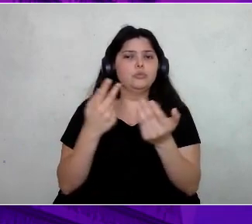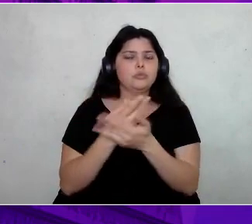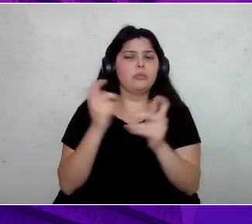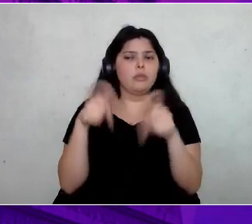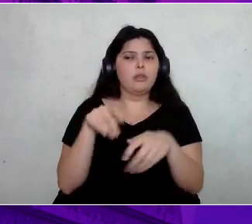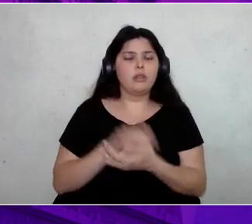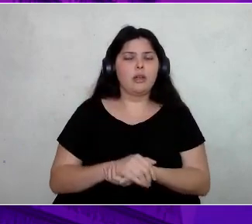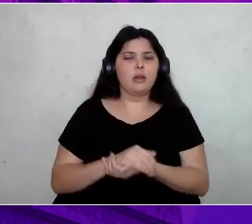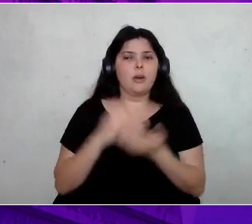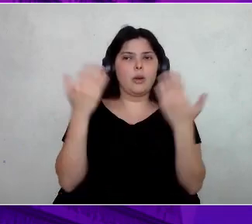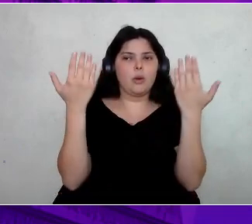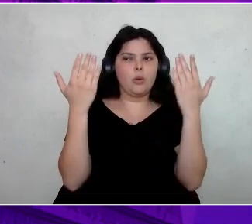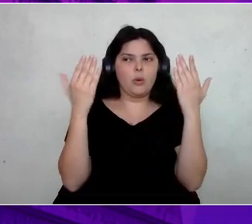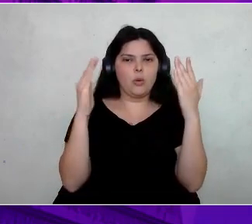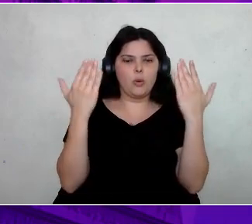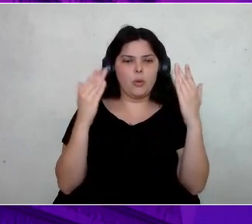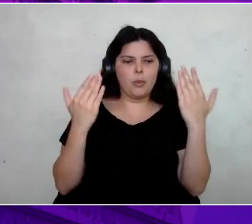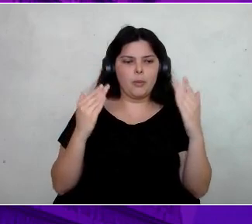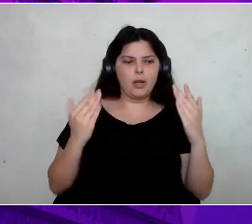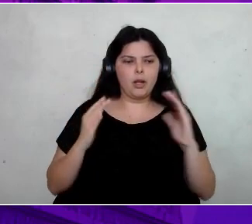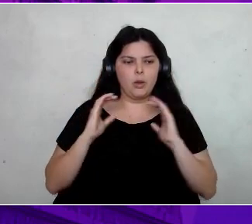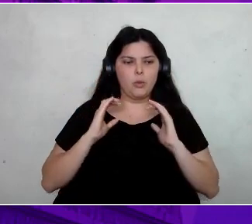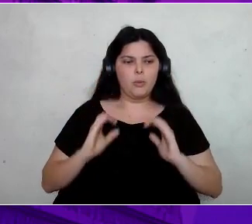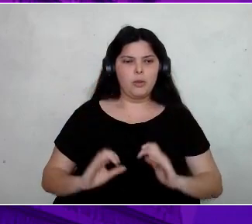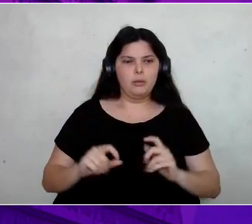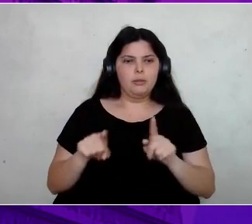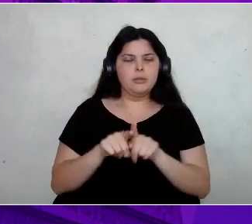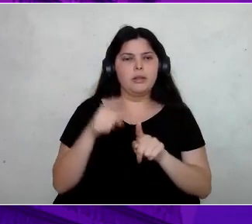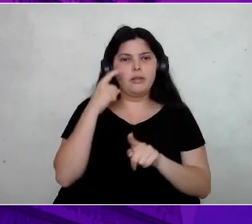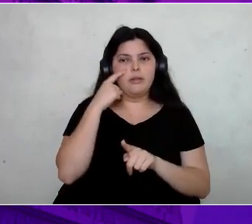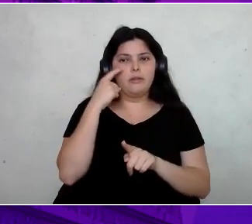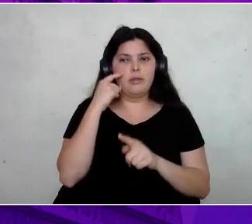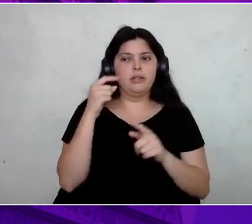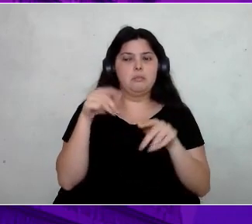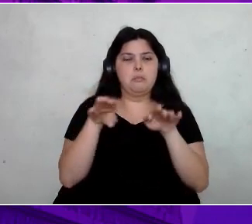comparar os comportamentos e verificar se eles estão alinhados.